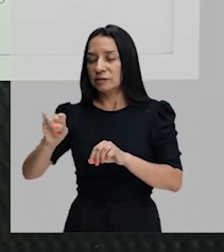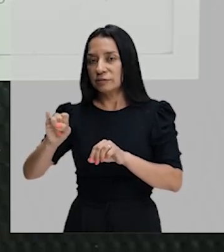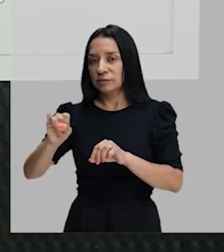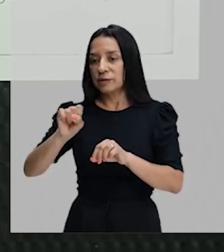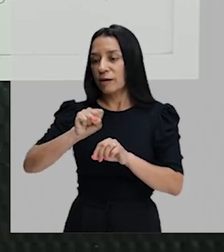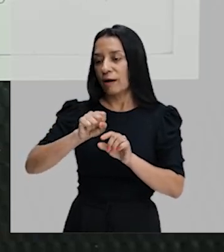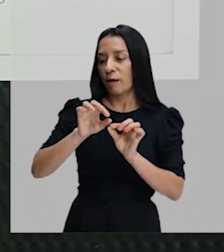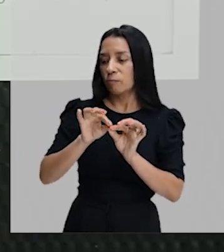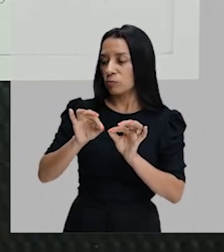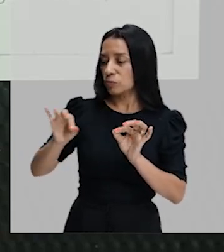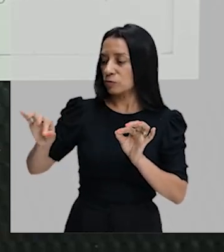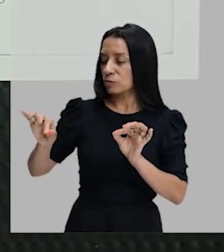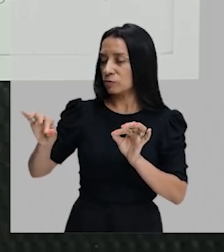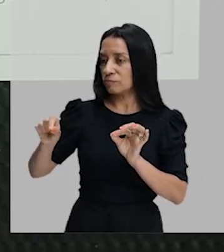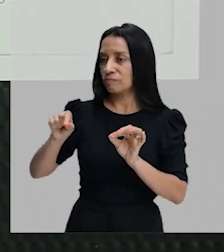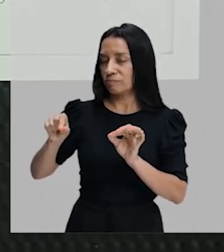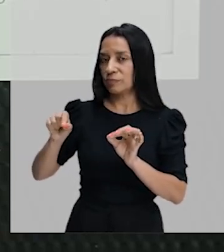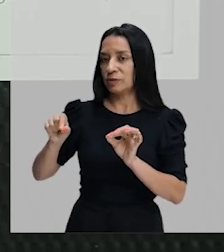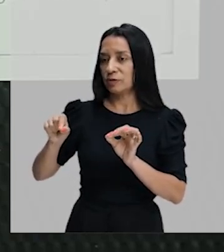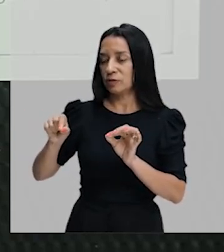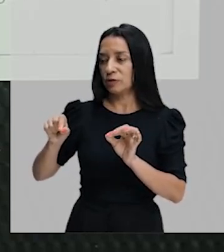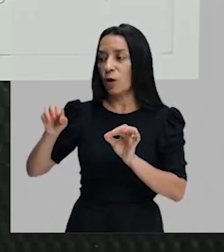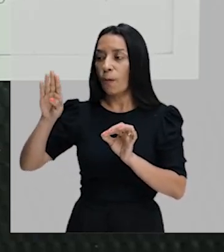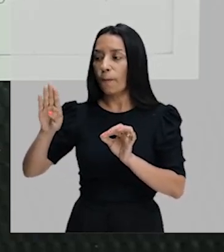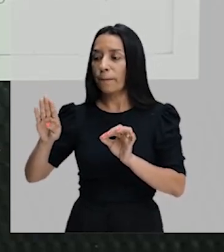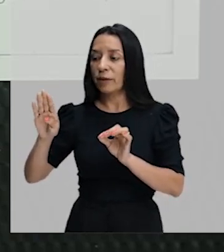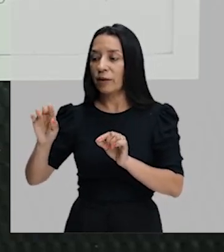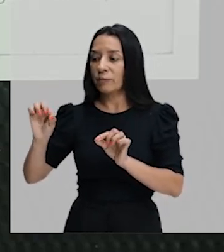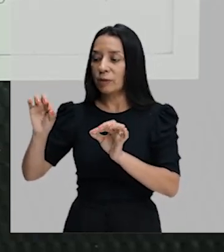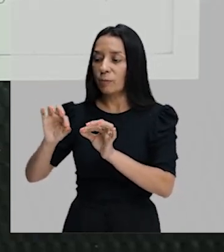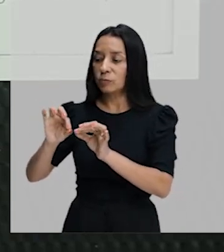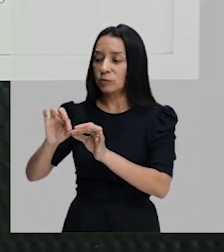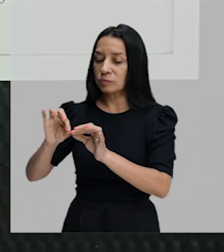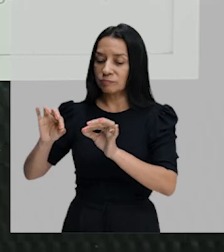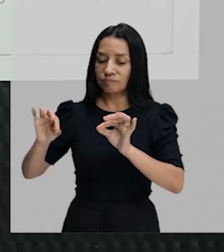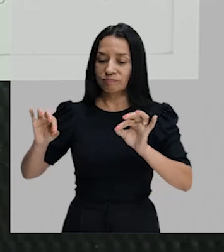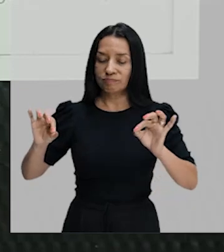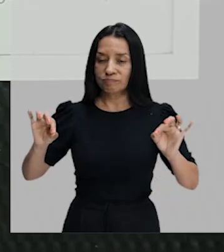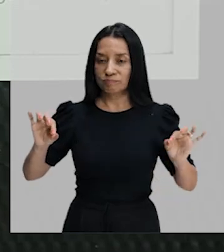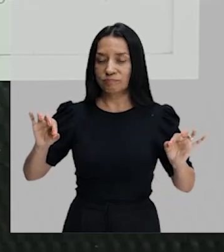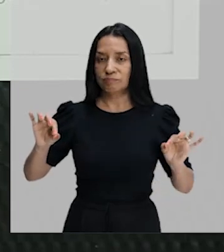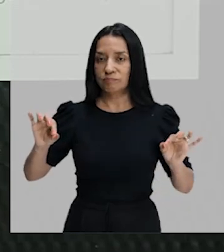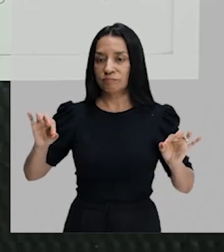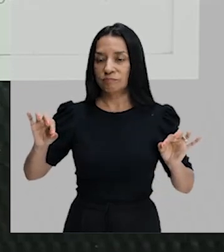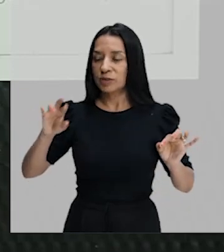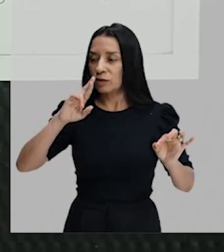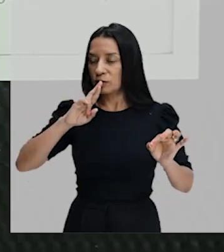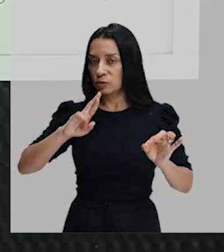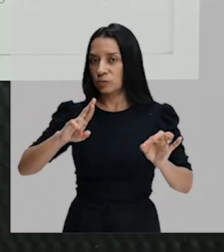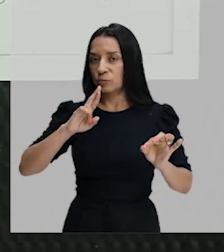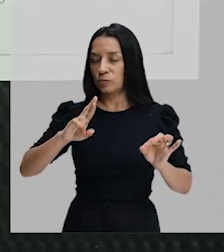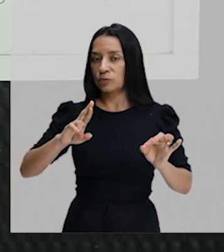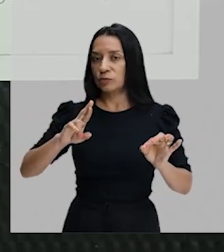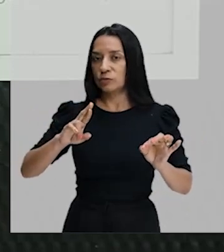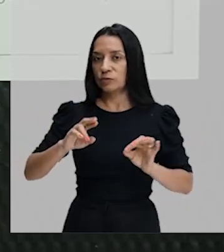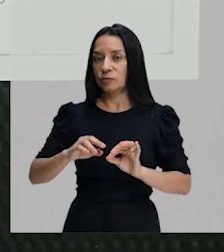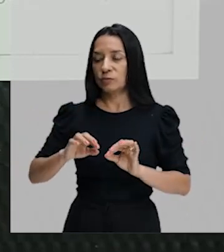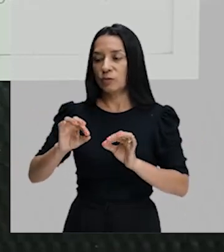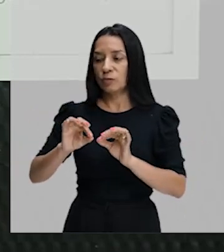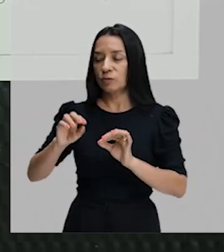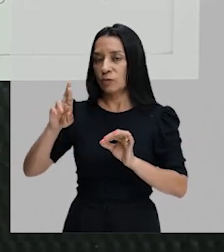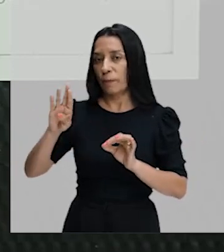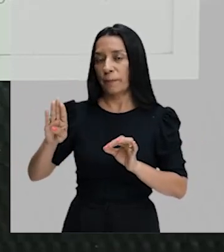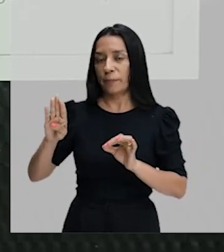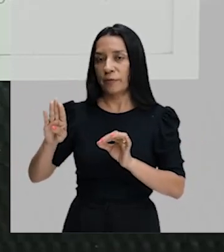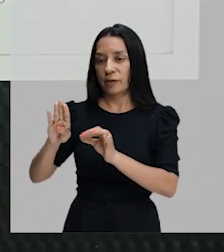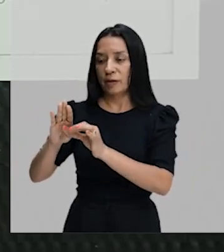direita, quer dizer, então, que o B está apontando para... Quer dizer, o B não, a resposta, né, o saldo